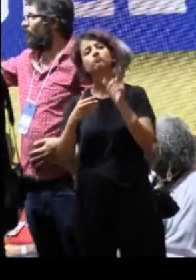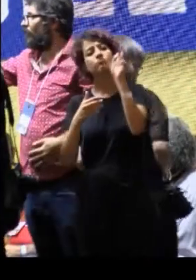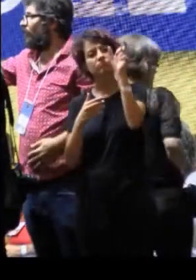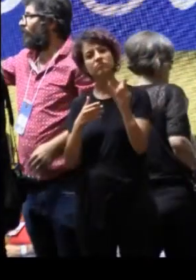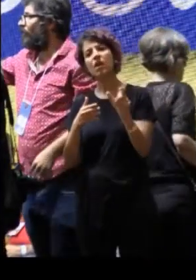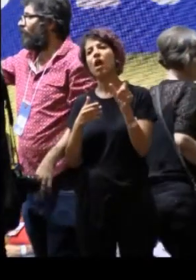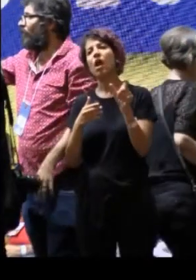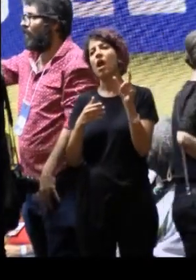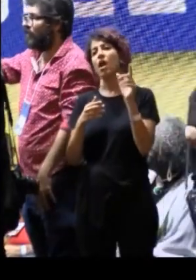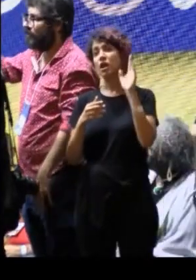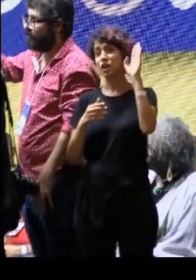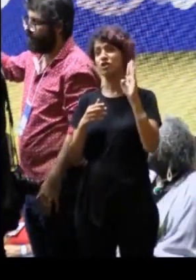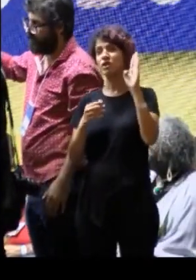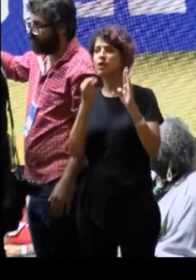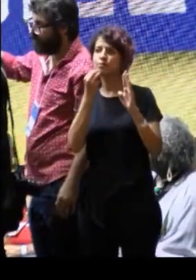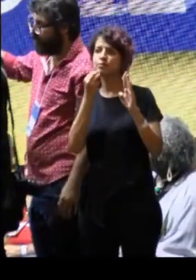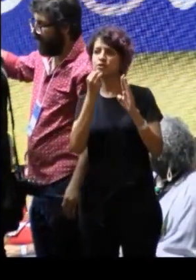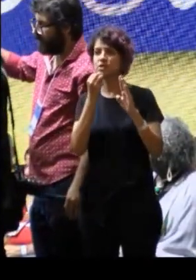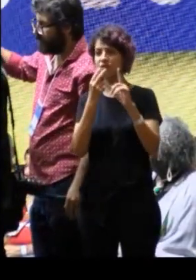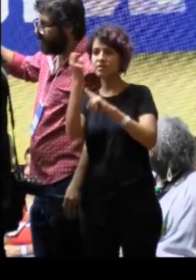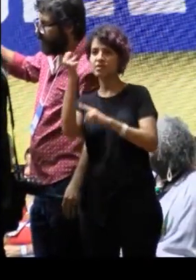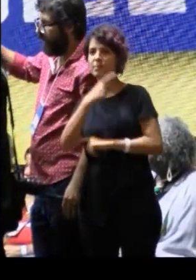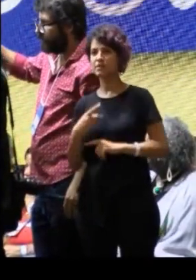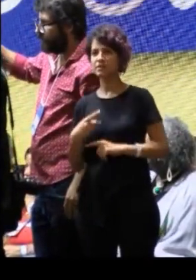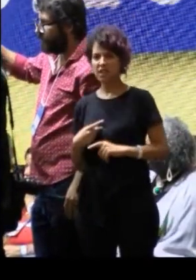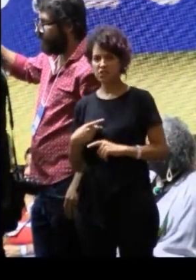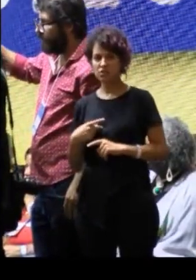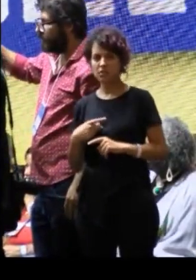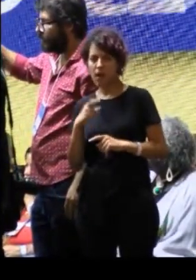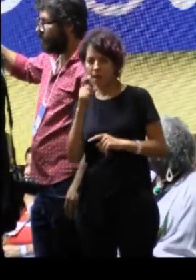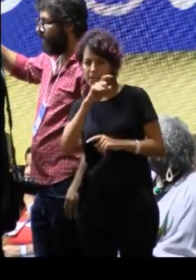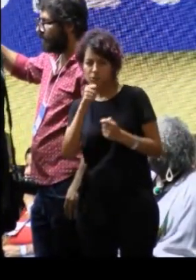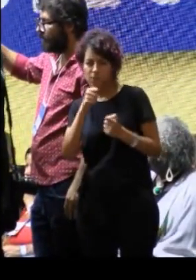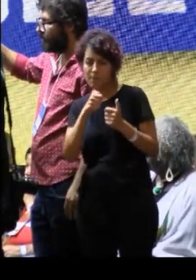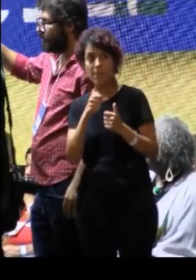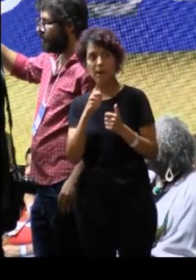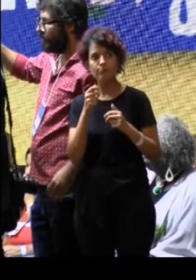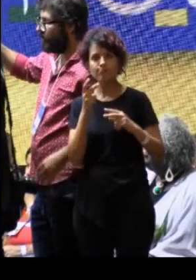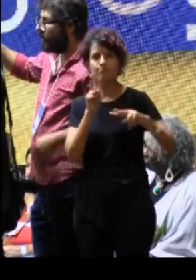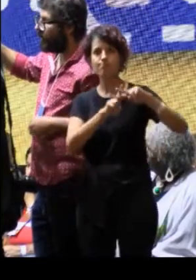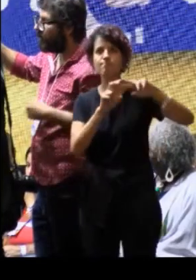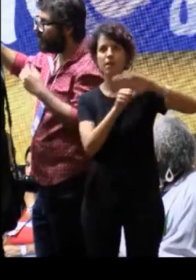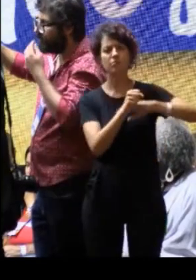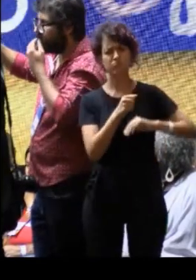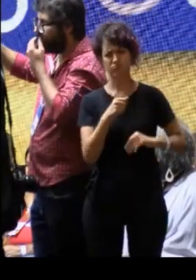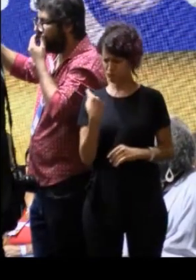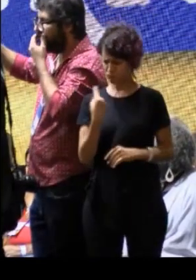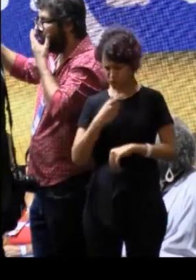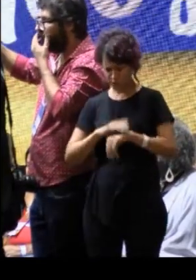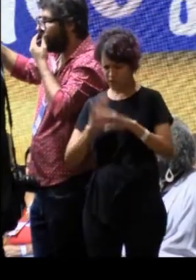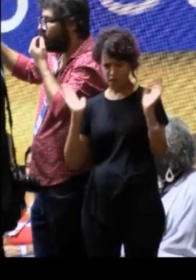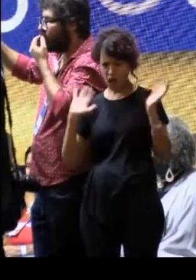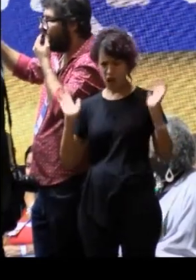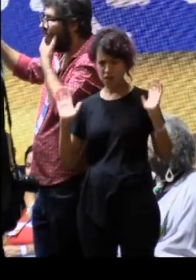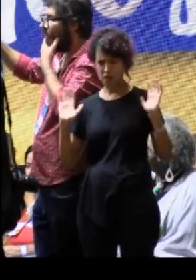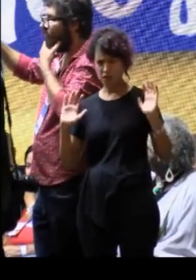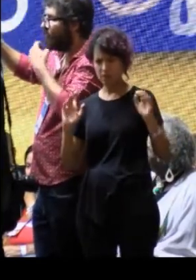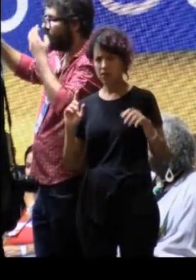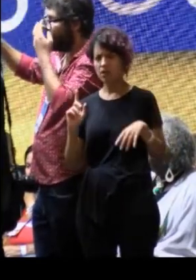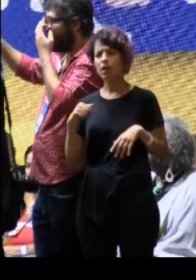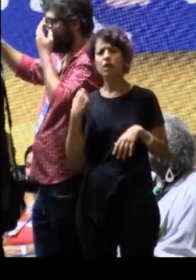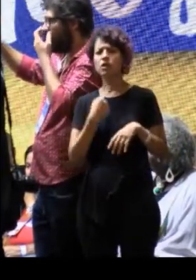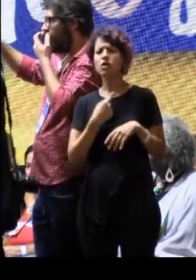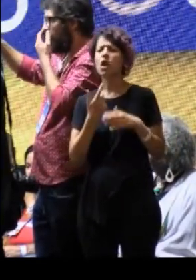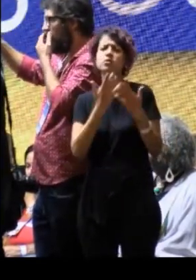que ocupava a liderança nas pesquisas de opinião pública. Não fomos nós os responsáveis, ativos ou omissos,